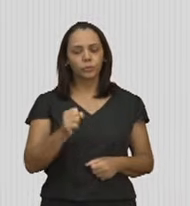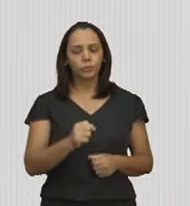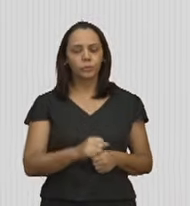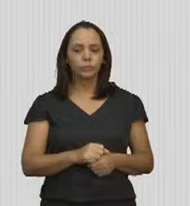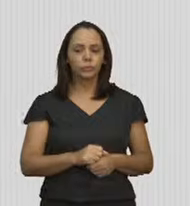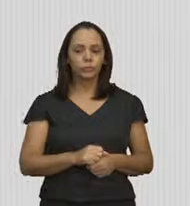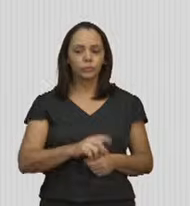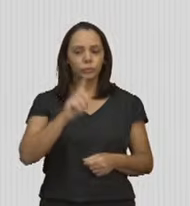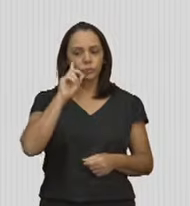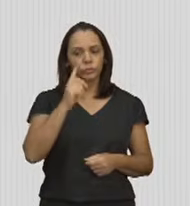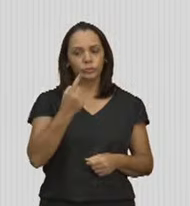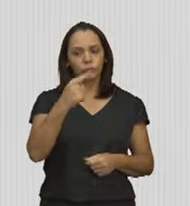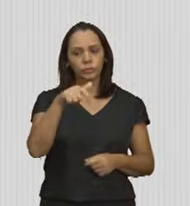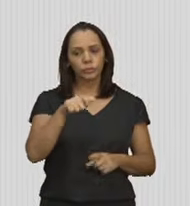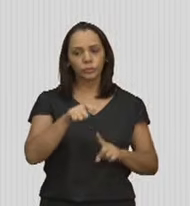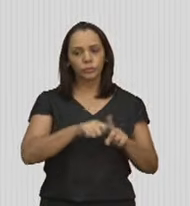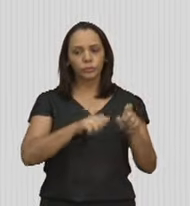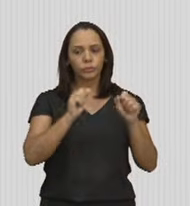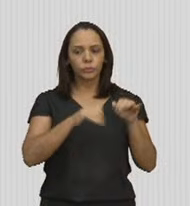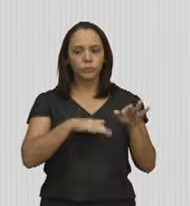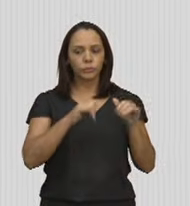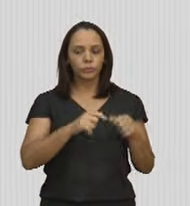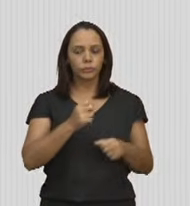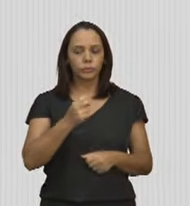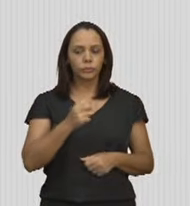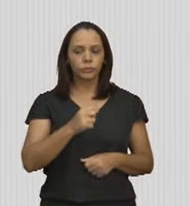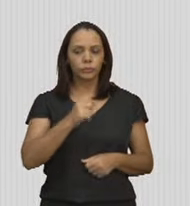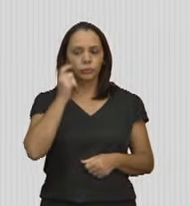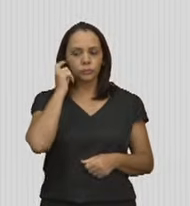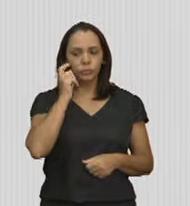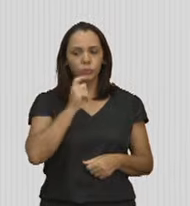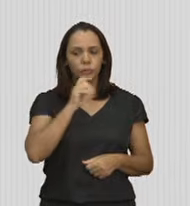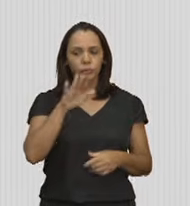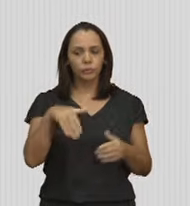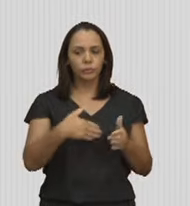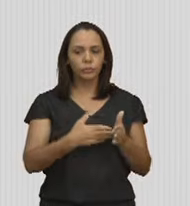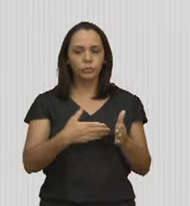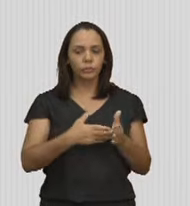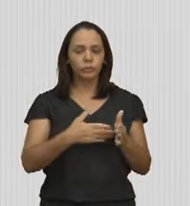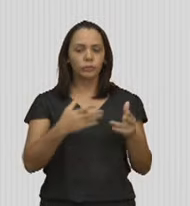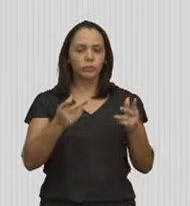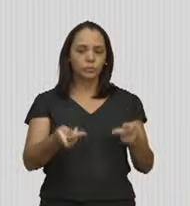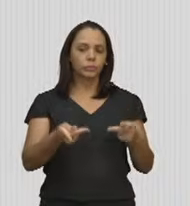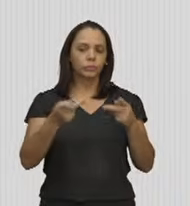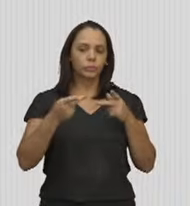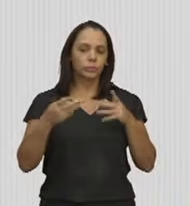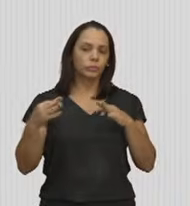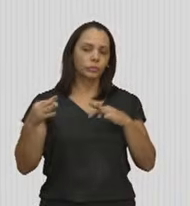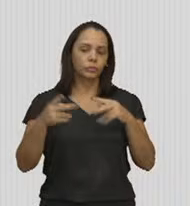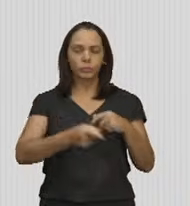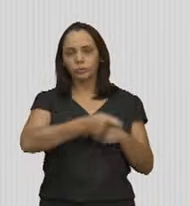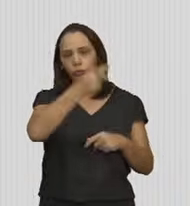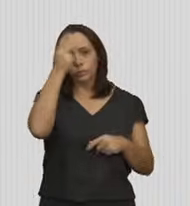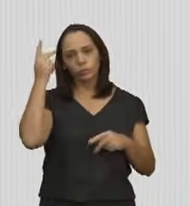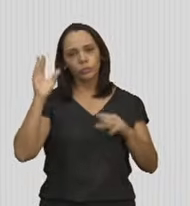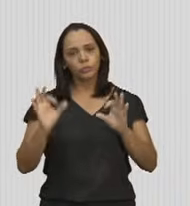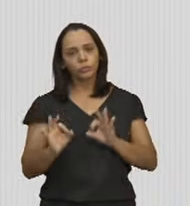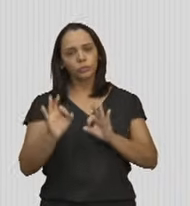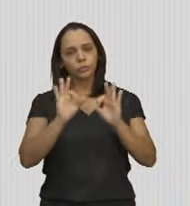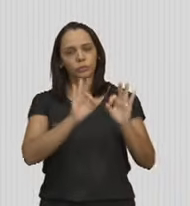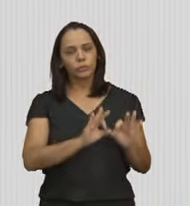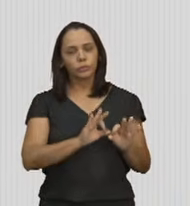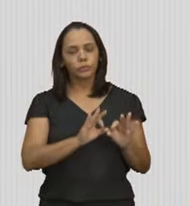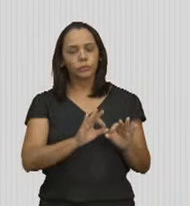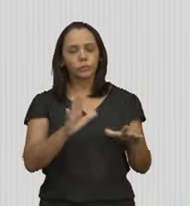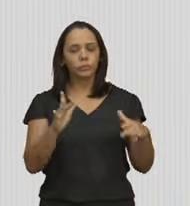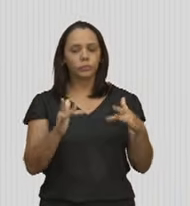vos fala, Gabriel. E o último slide já de cara, para que eu convide todas as pessoas que nos acompanham de casa a